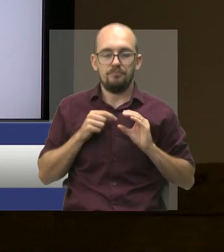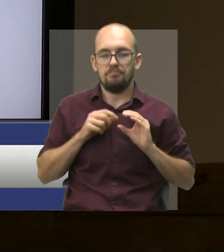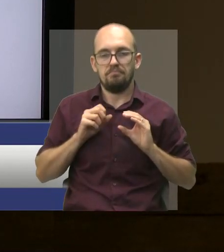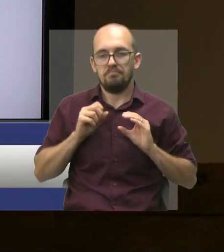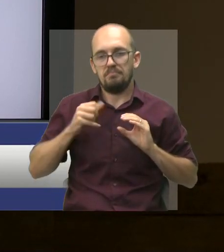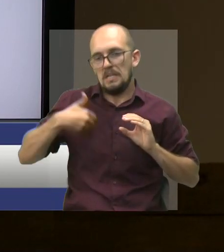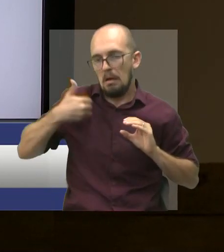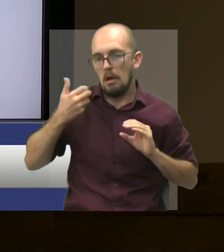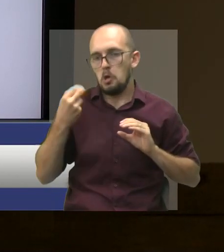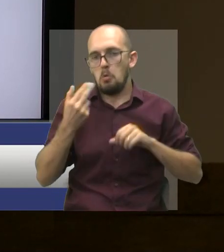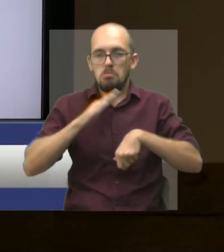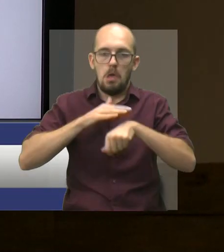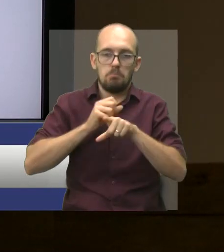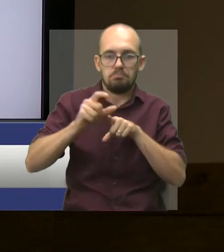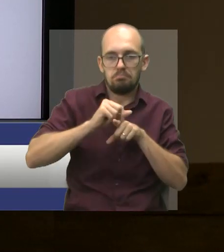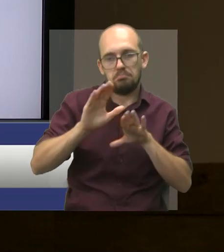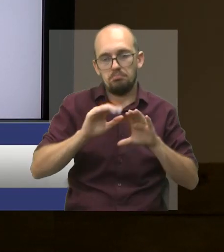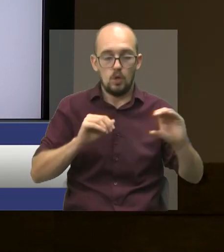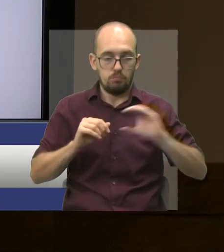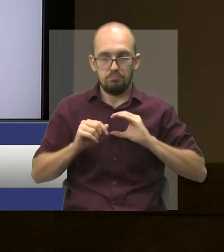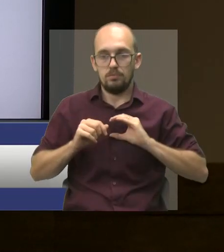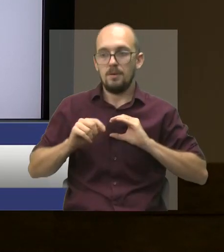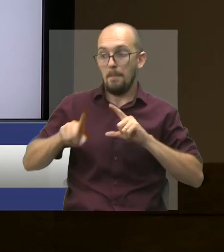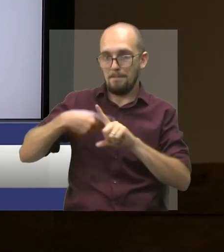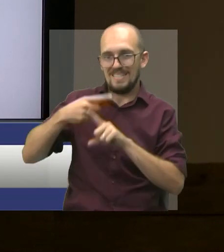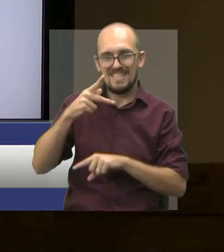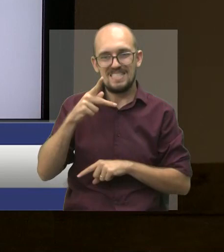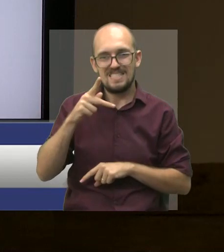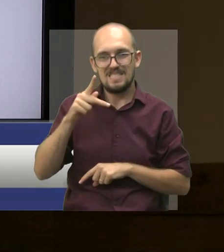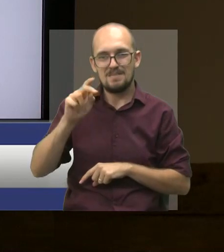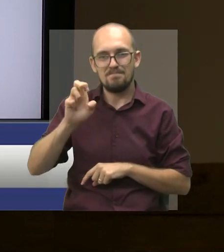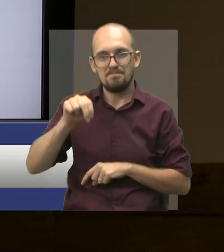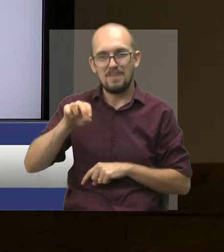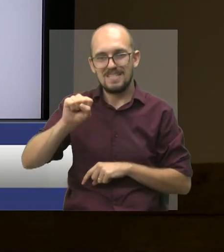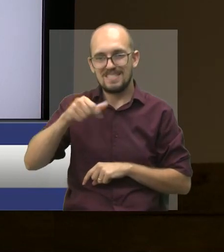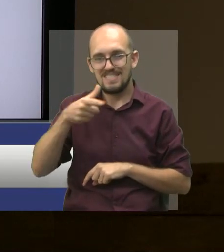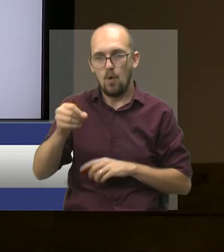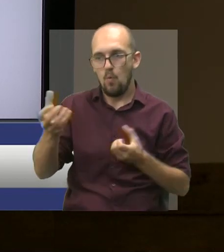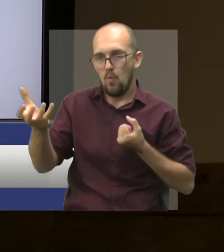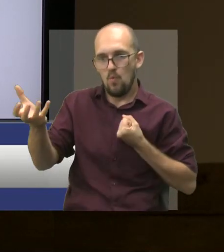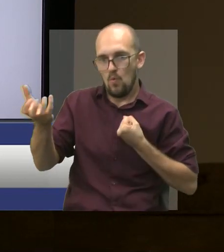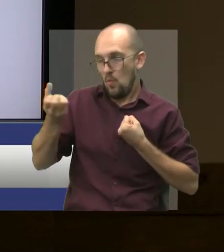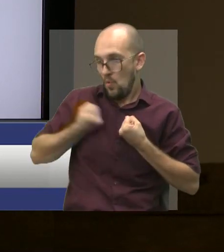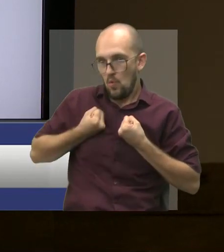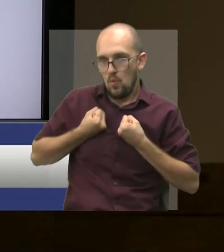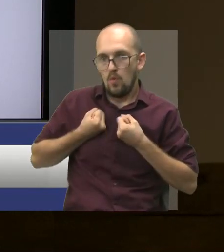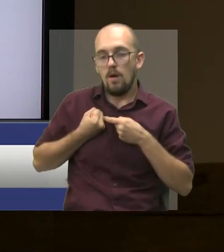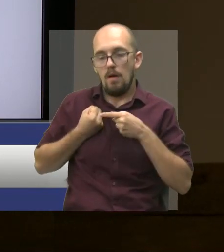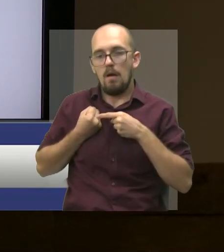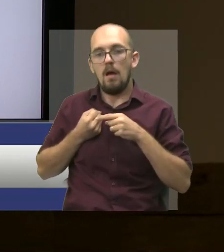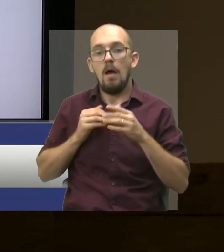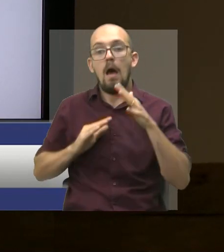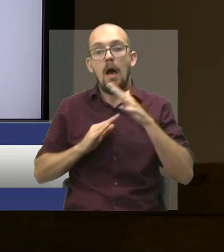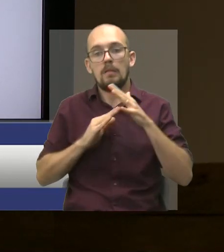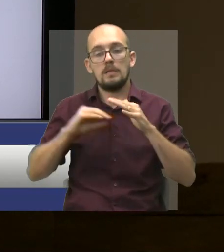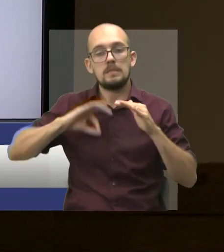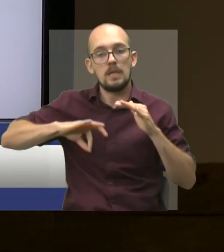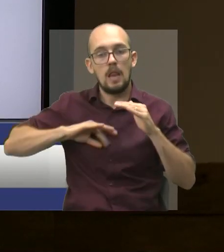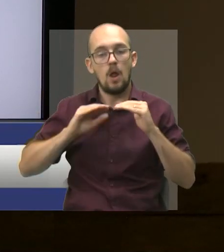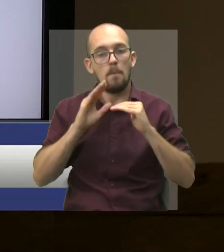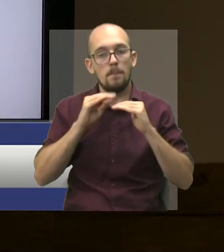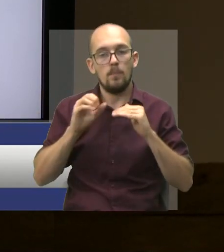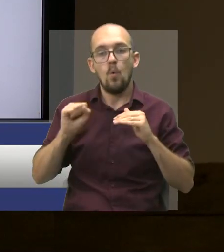for, mais a pensão, não some até um salário mínimo, você vai ganhar de pensão 80% do